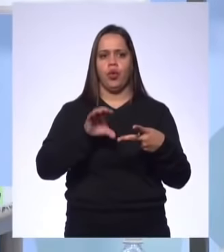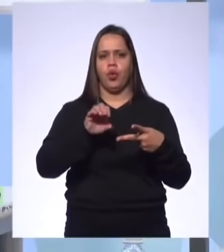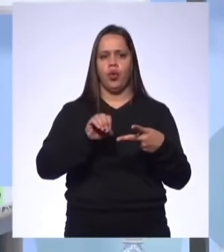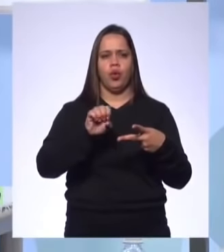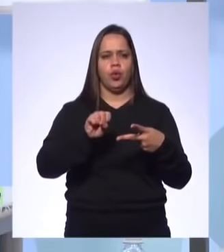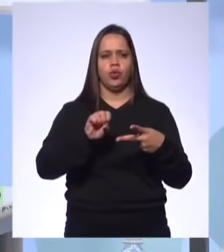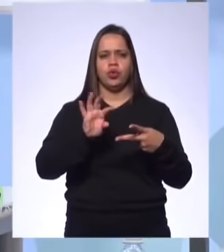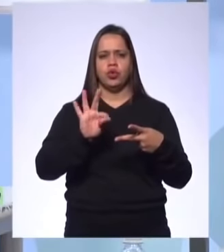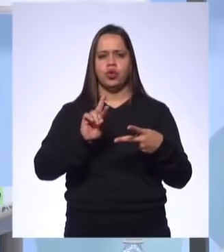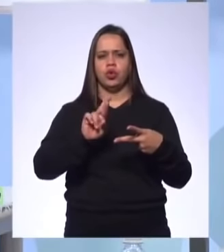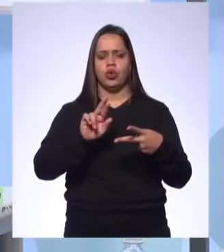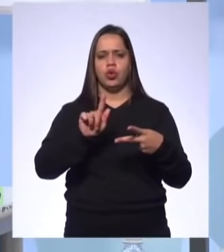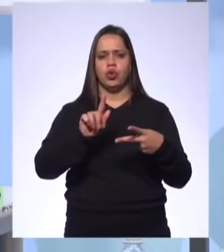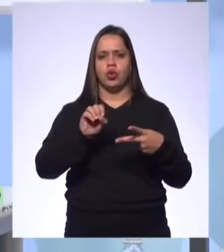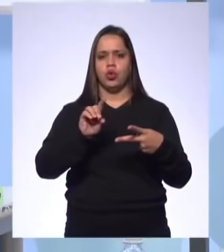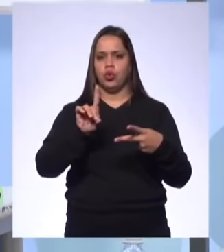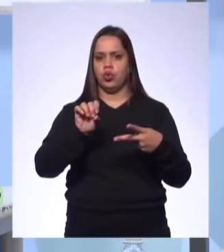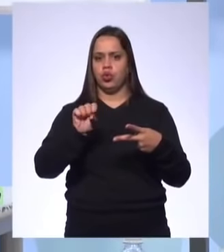ostrogodos,